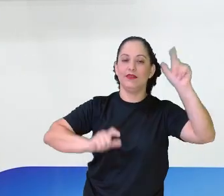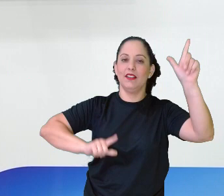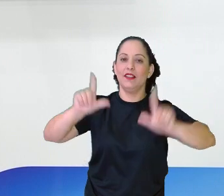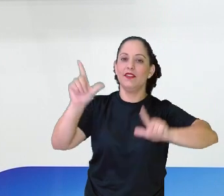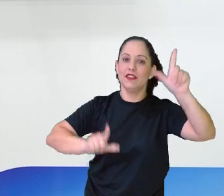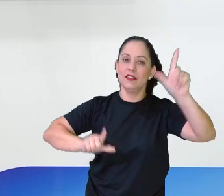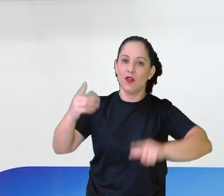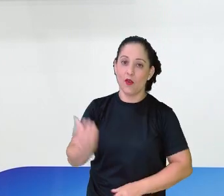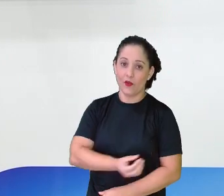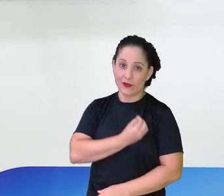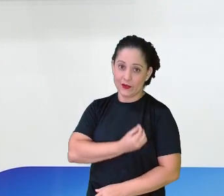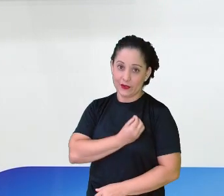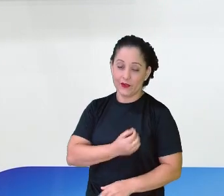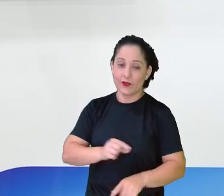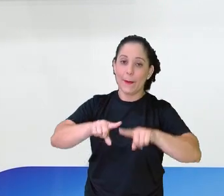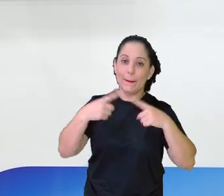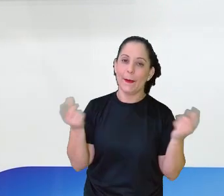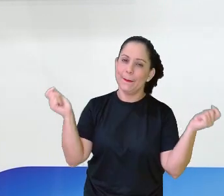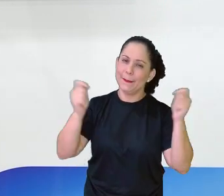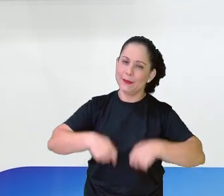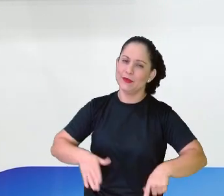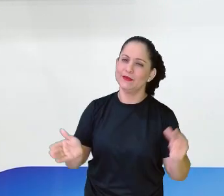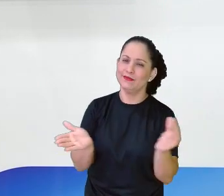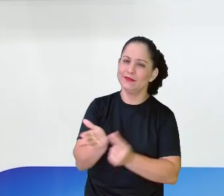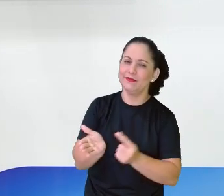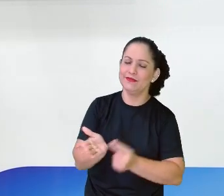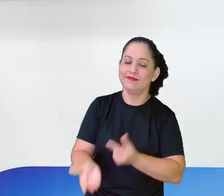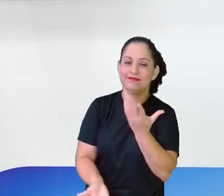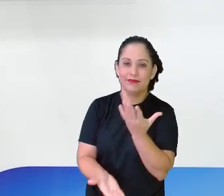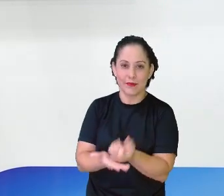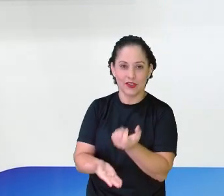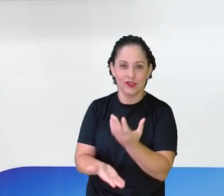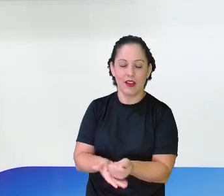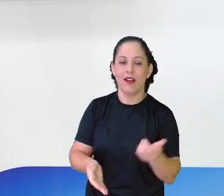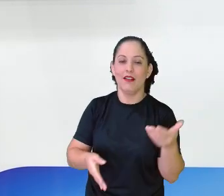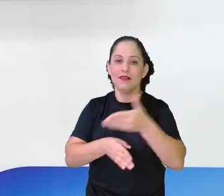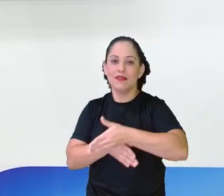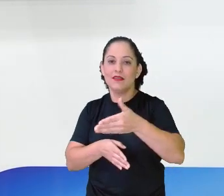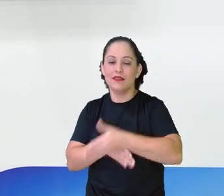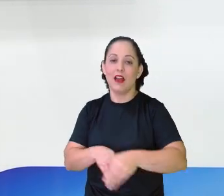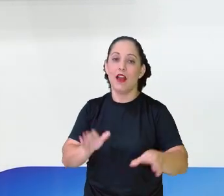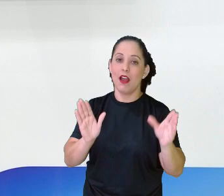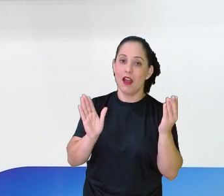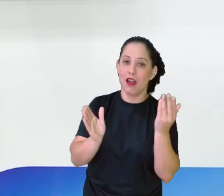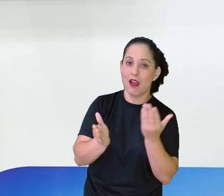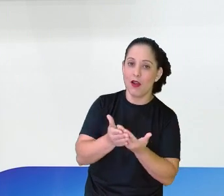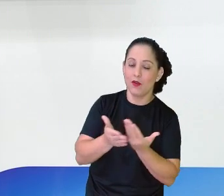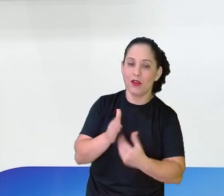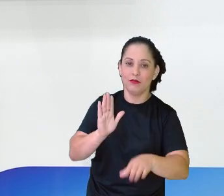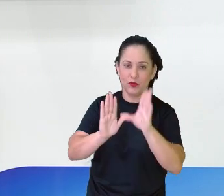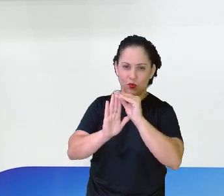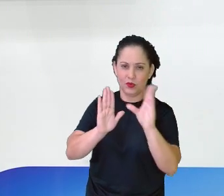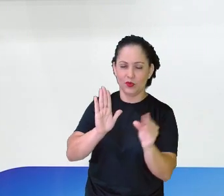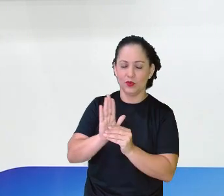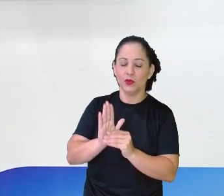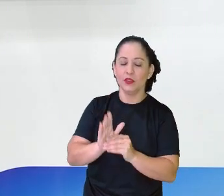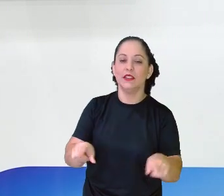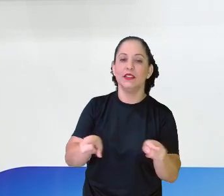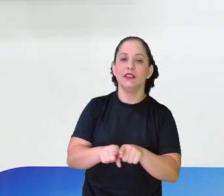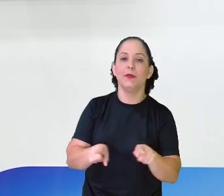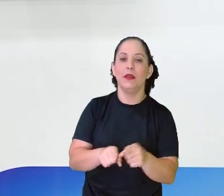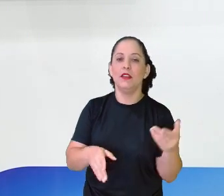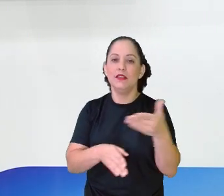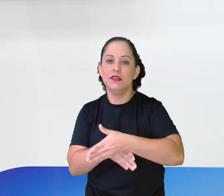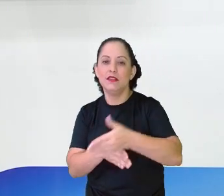mas também vocês podem baixar o aplicativo do Educa Recife, acessar nosso conteúdo por lá ou acessar através da página